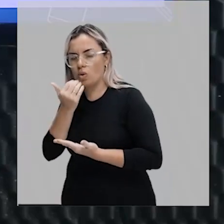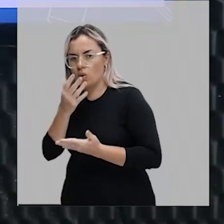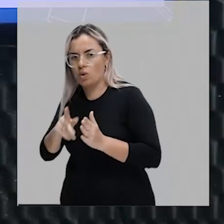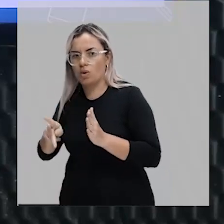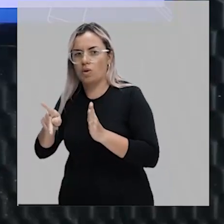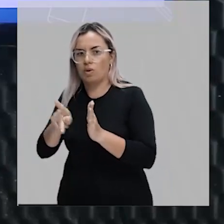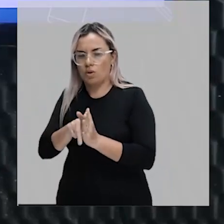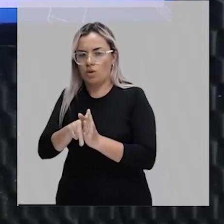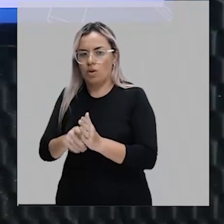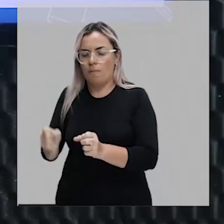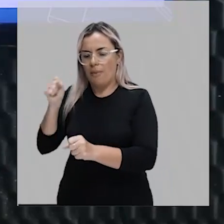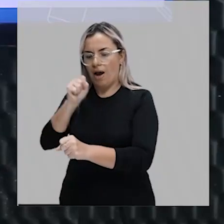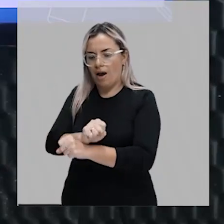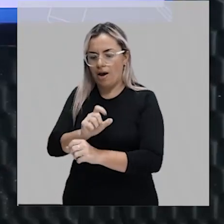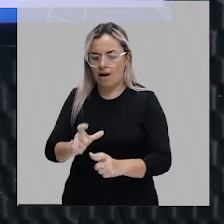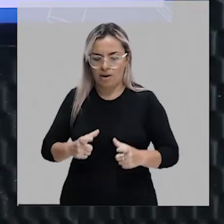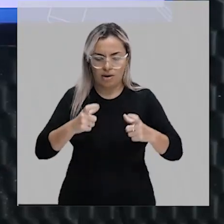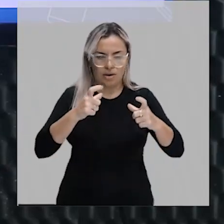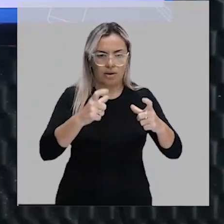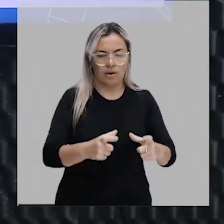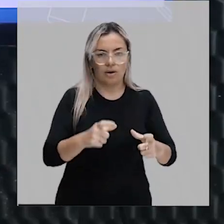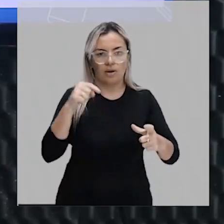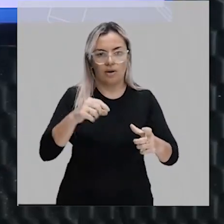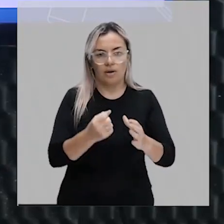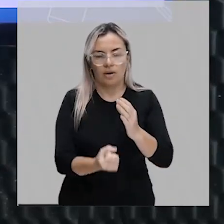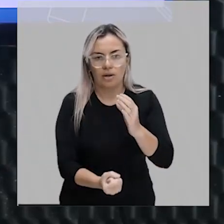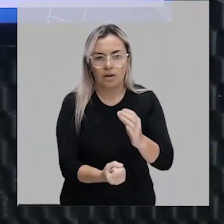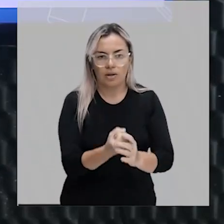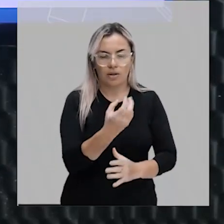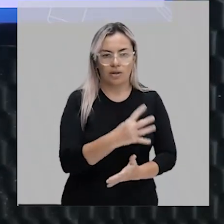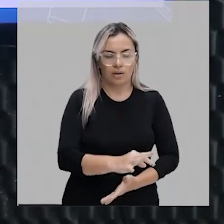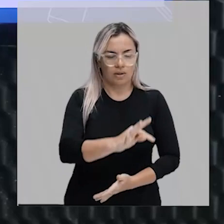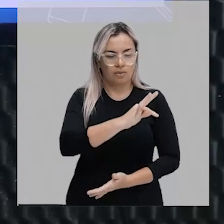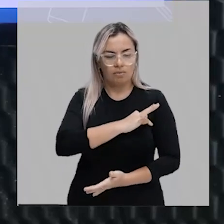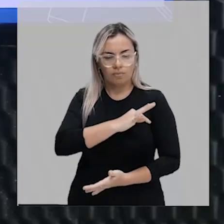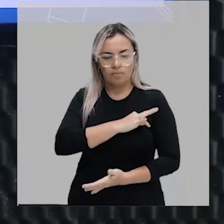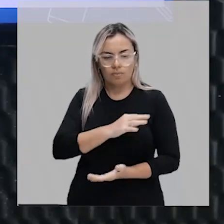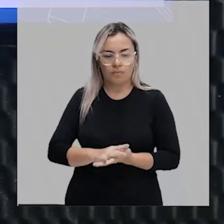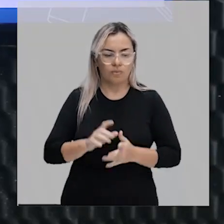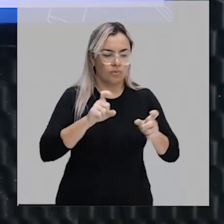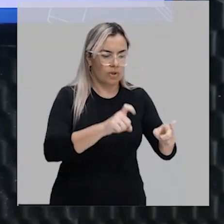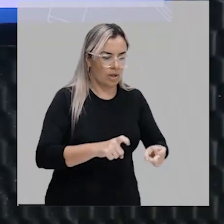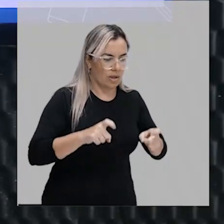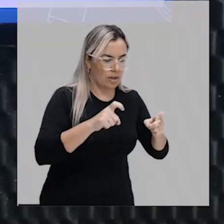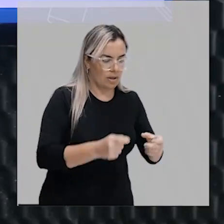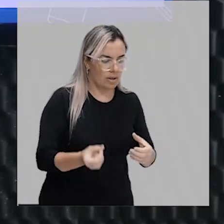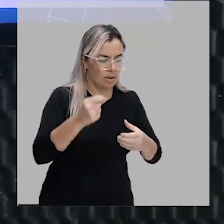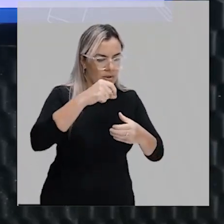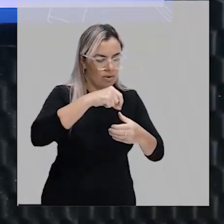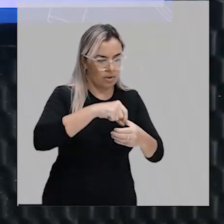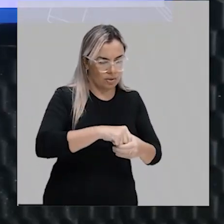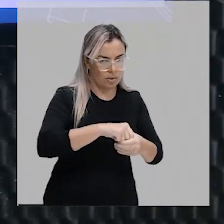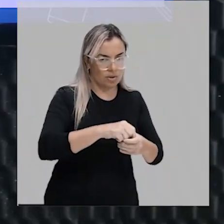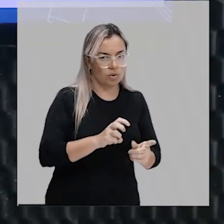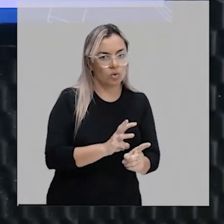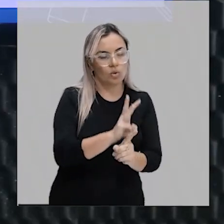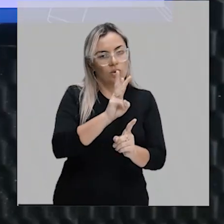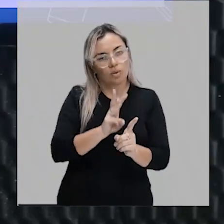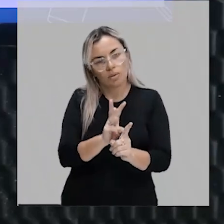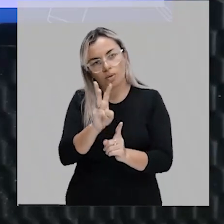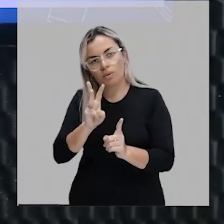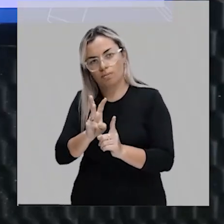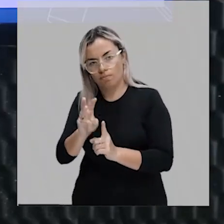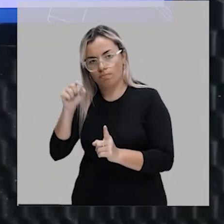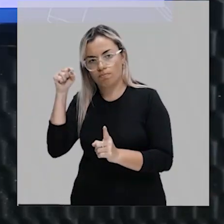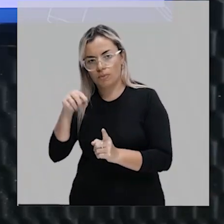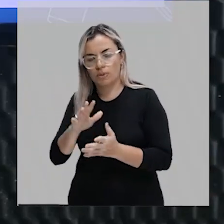de sedentarização, com o surgimento dessas novas técnicas de cultivo, com a produção do milho, o que vai